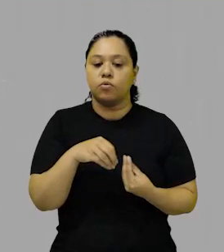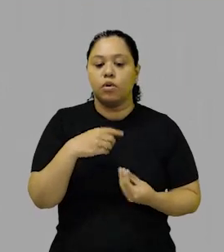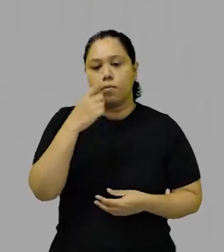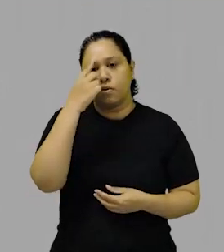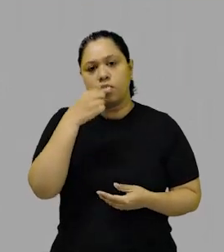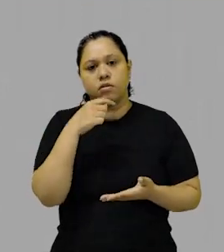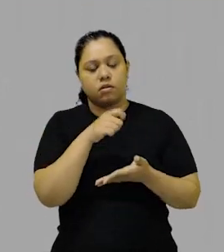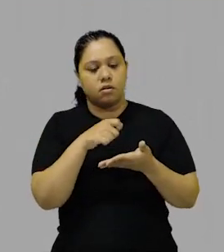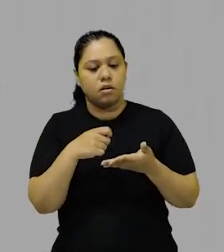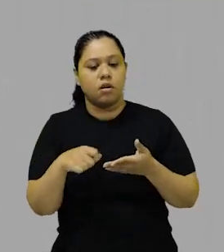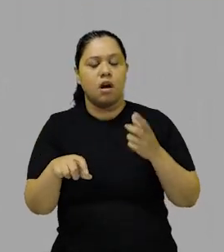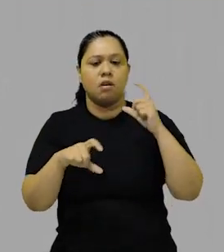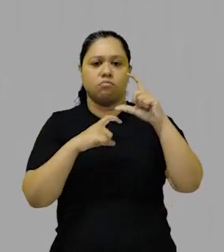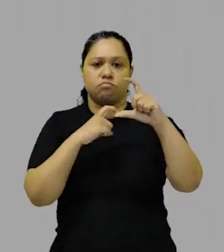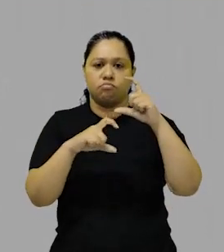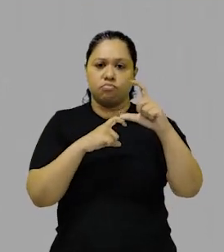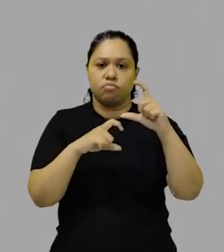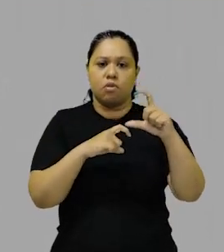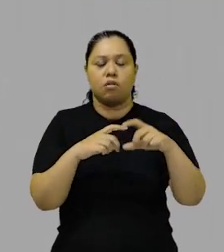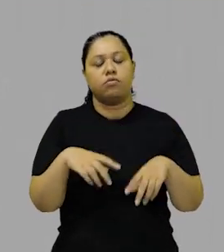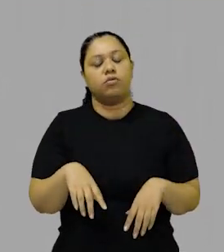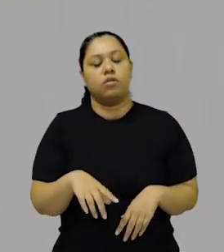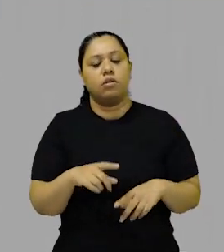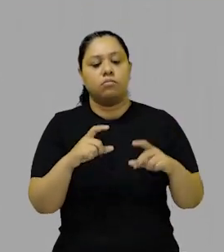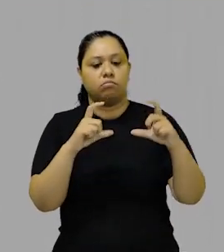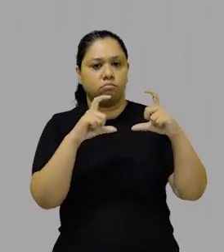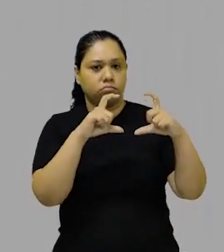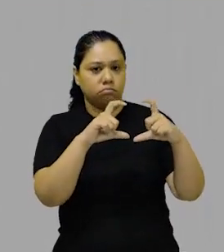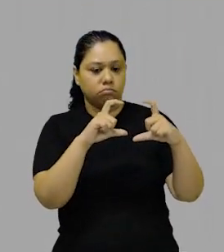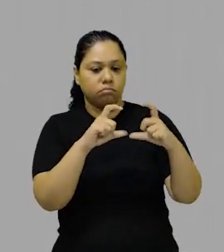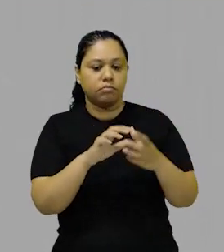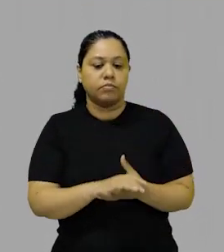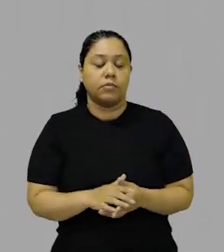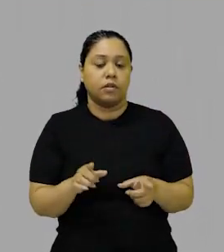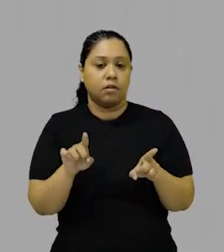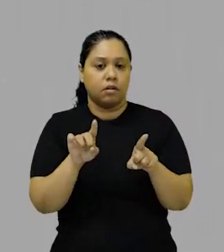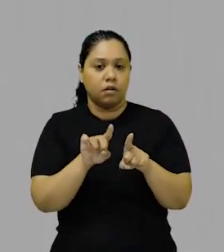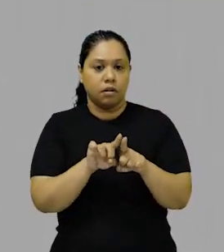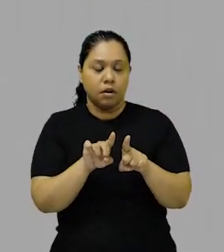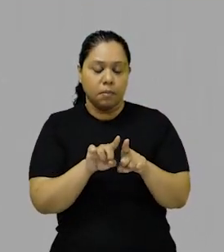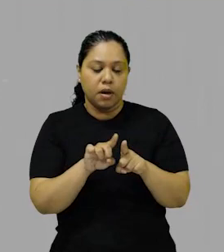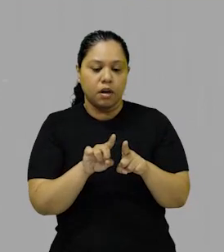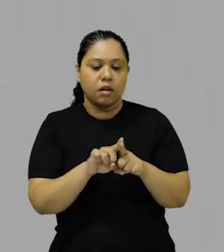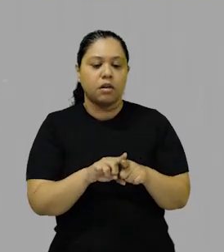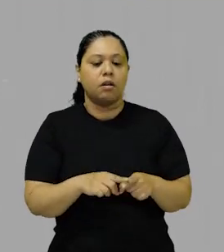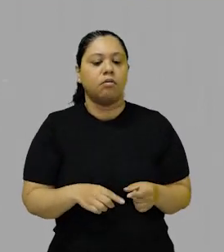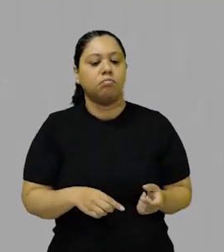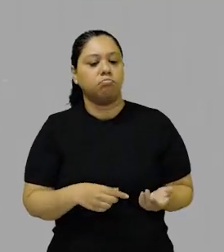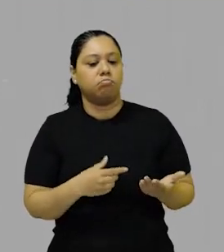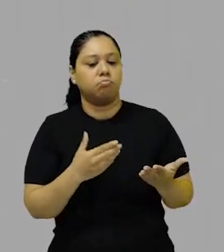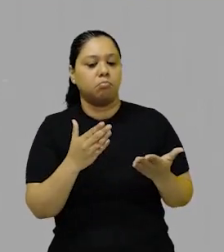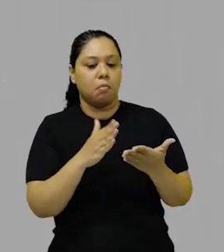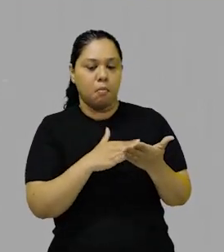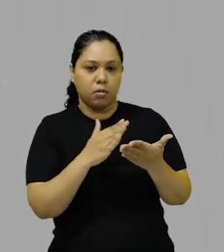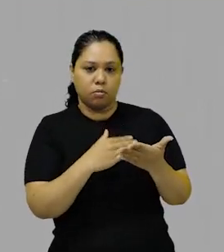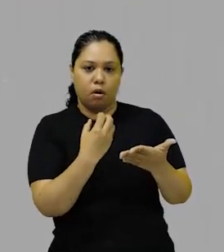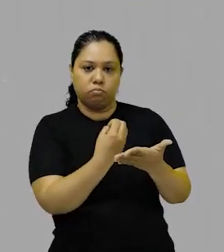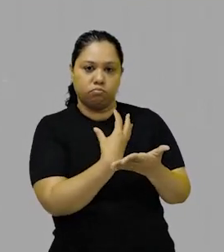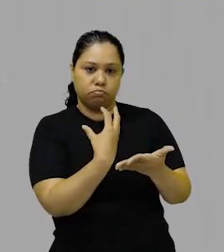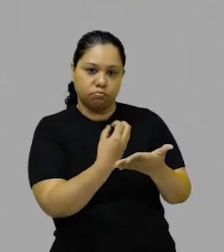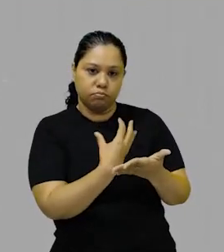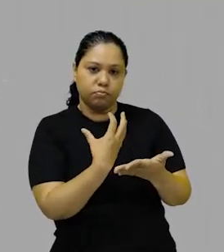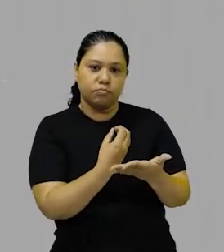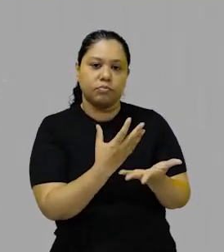as charges, as tirinhas, os quadrinhos. Os manuais também já foram citados, então textos que têm